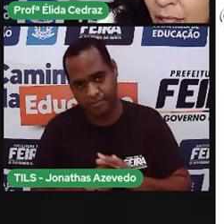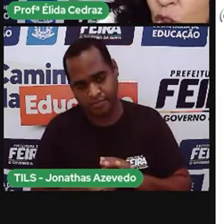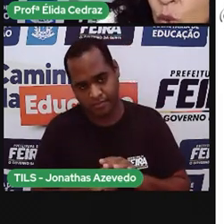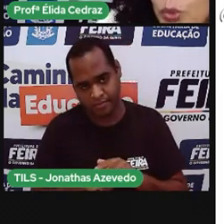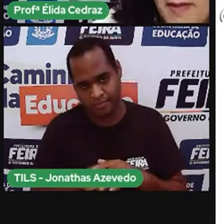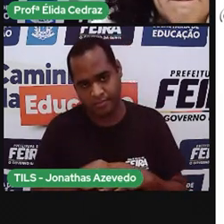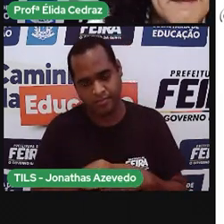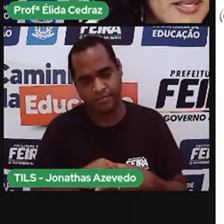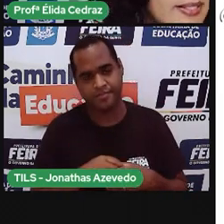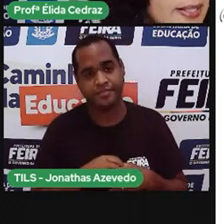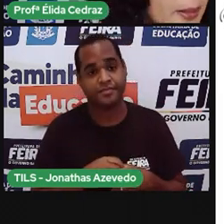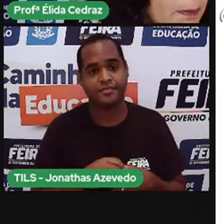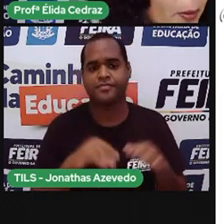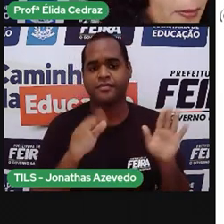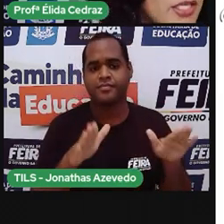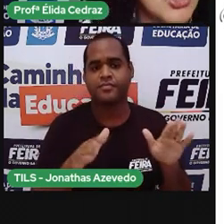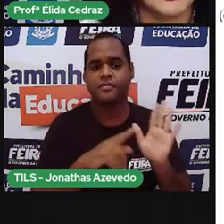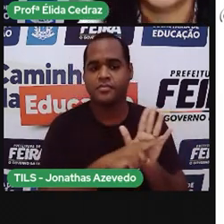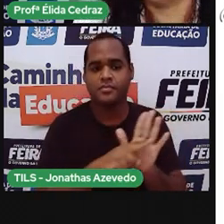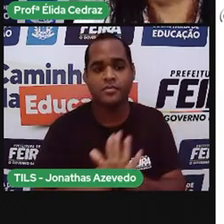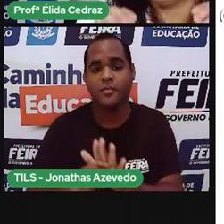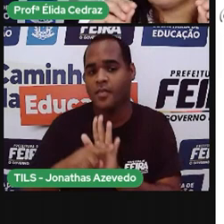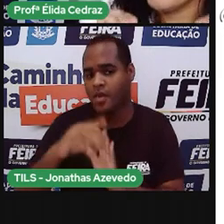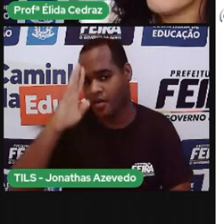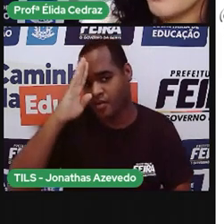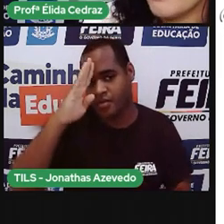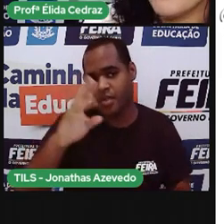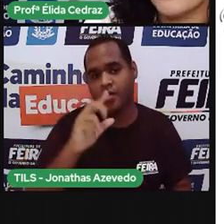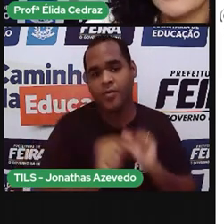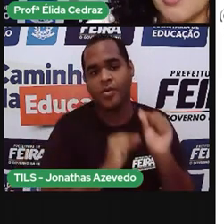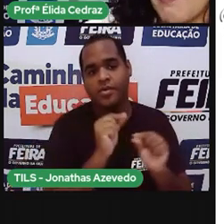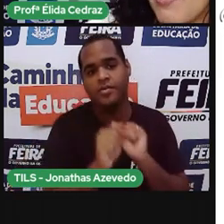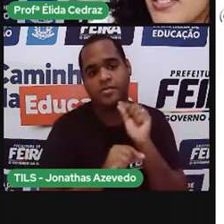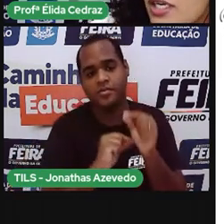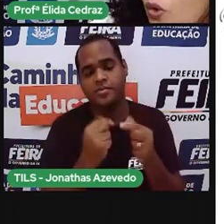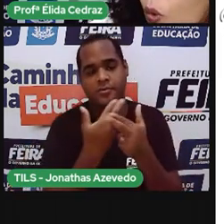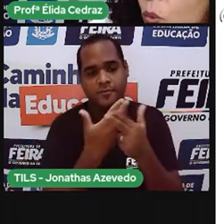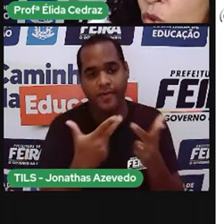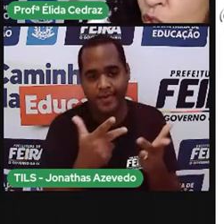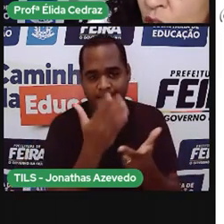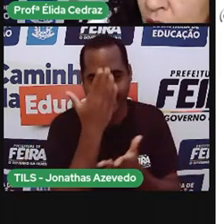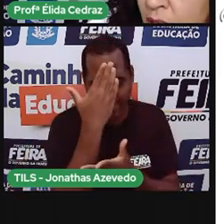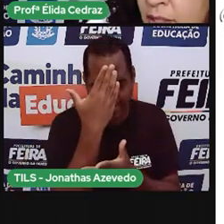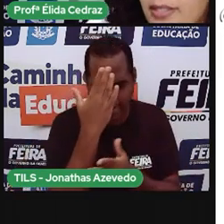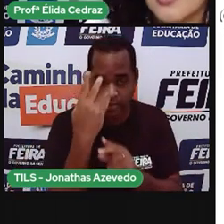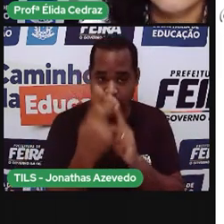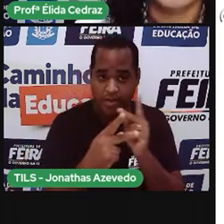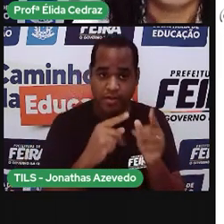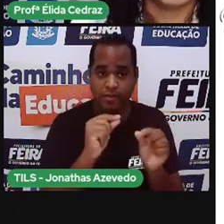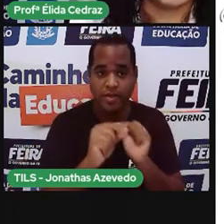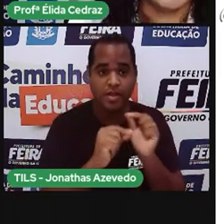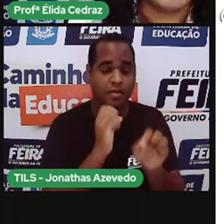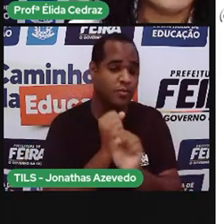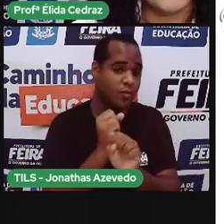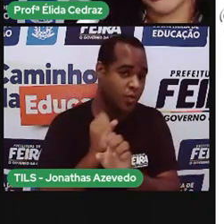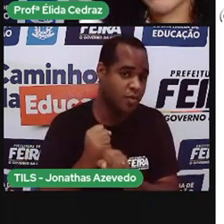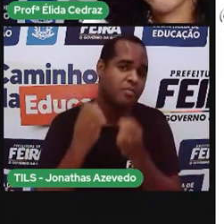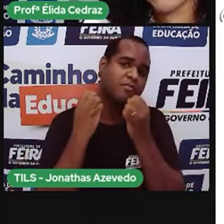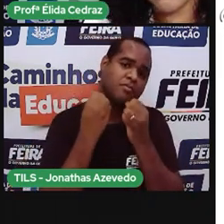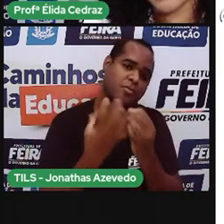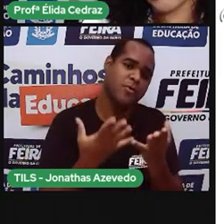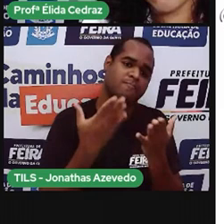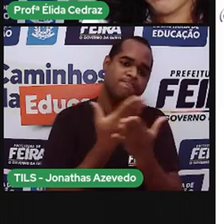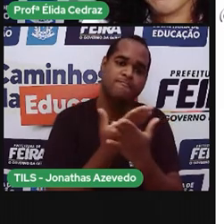e essa ajuda, principalmente de vocês que já sabem fazer continhas, vai ser